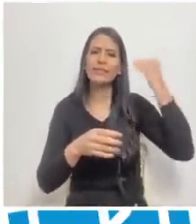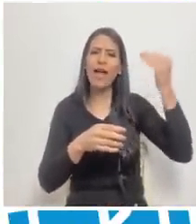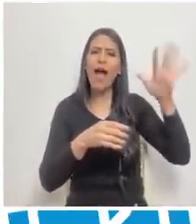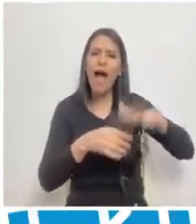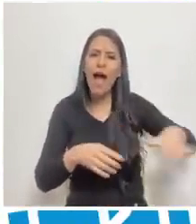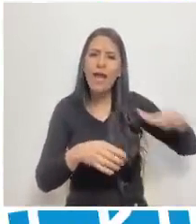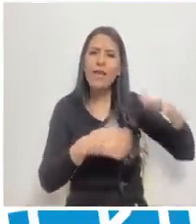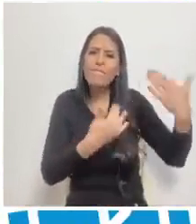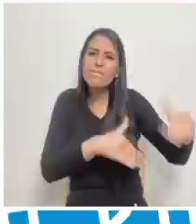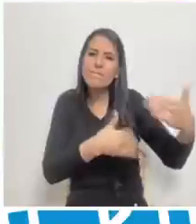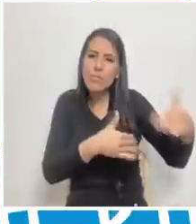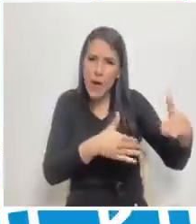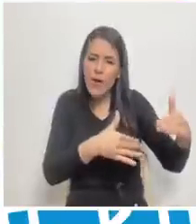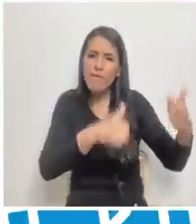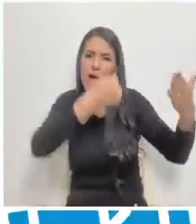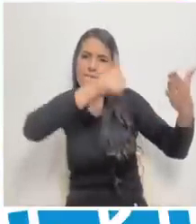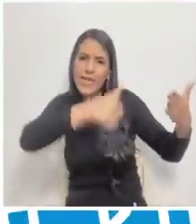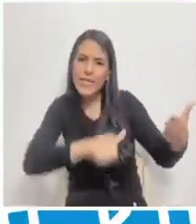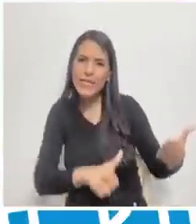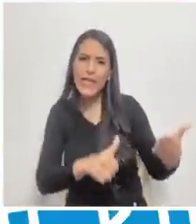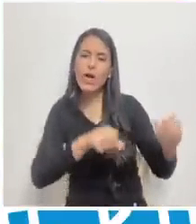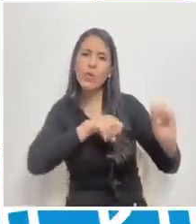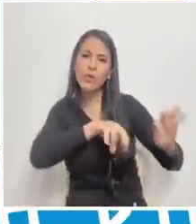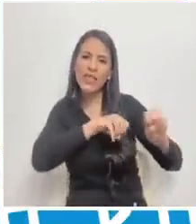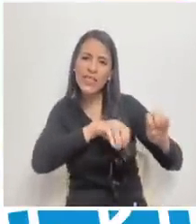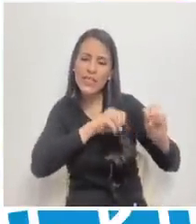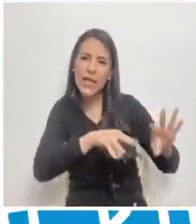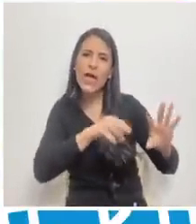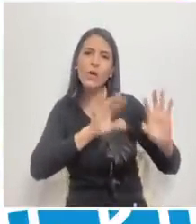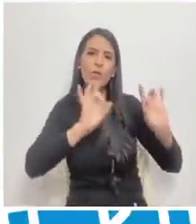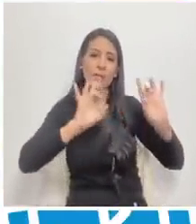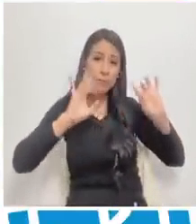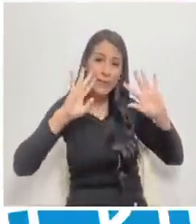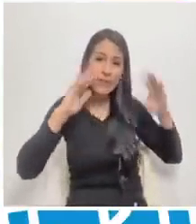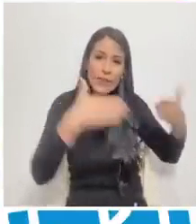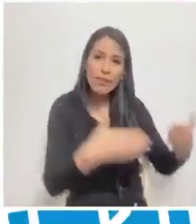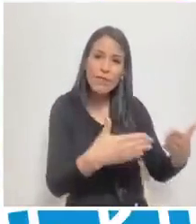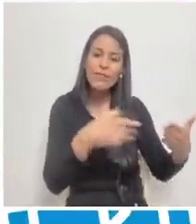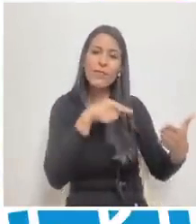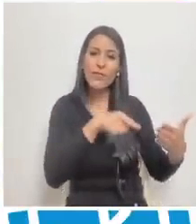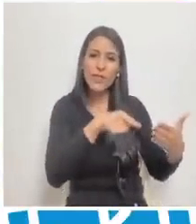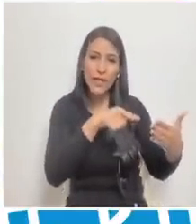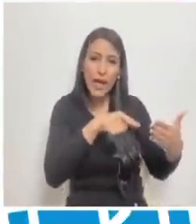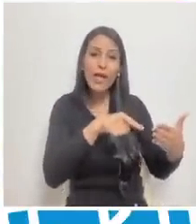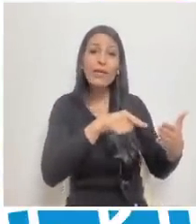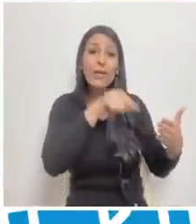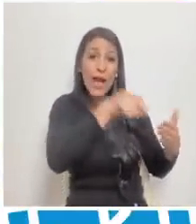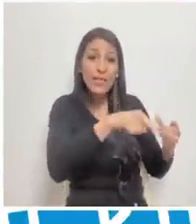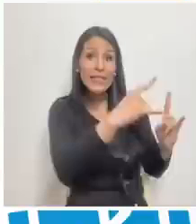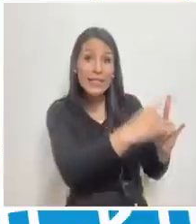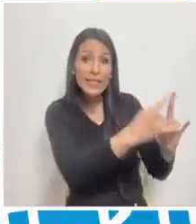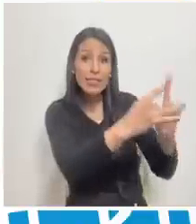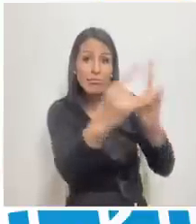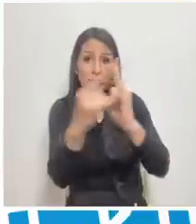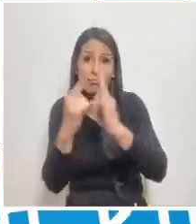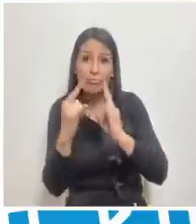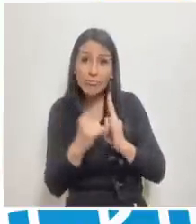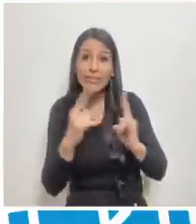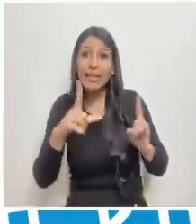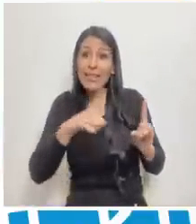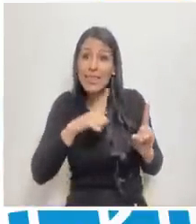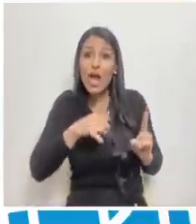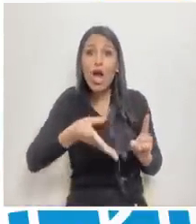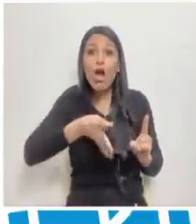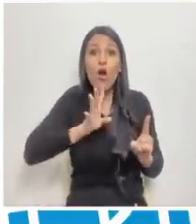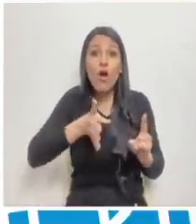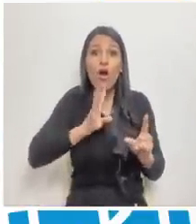avaliação educacional específica, e essas instituições que demonstravam essa expertise,